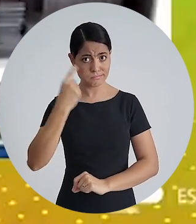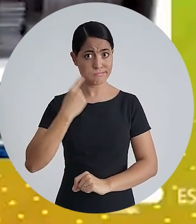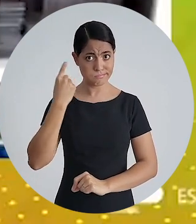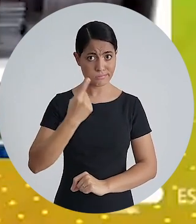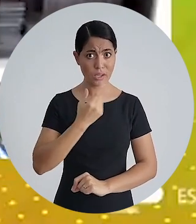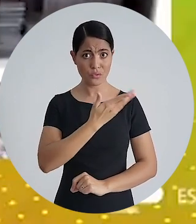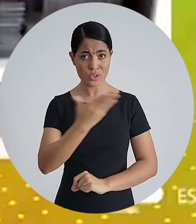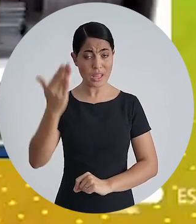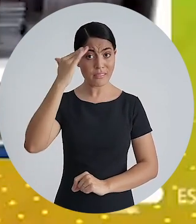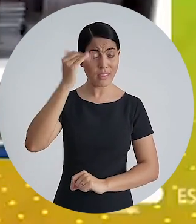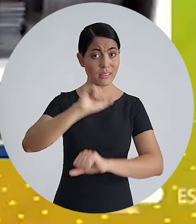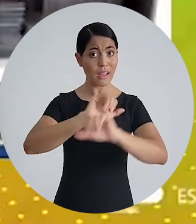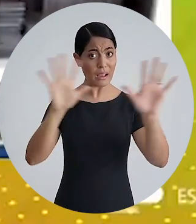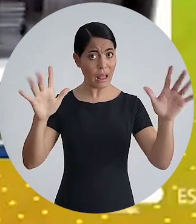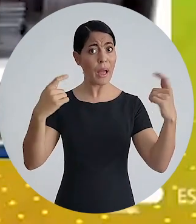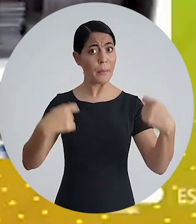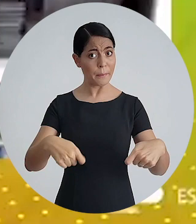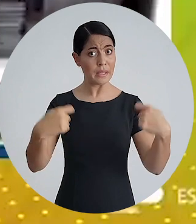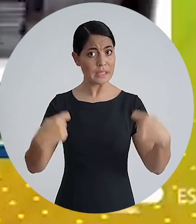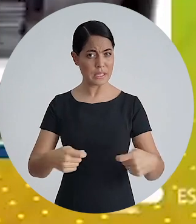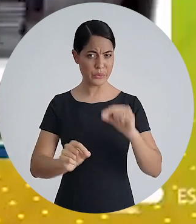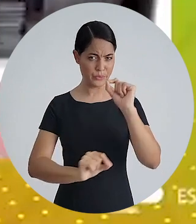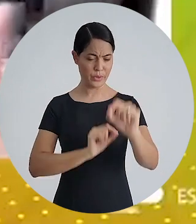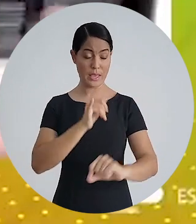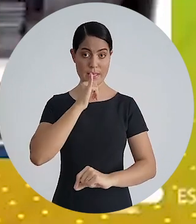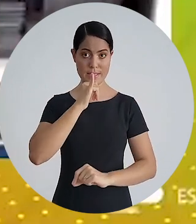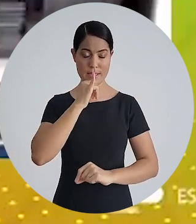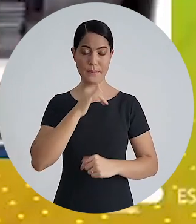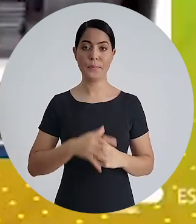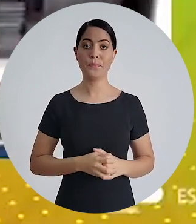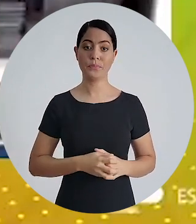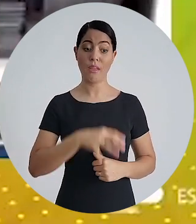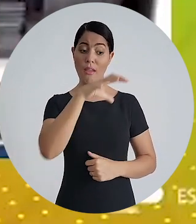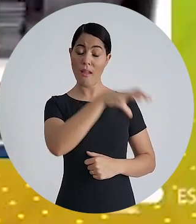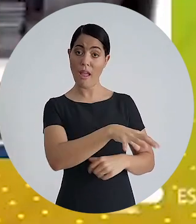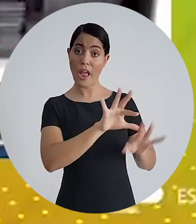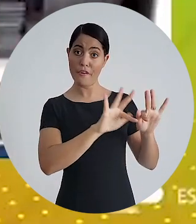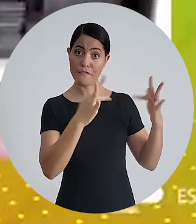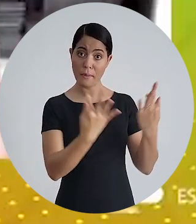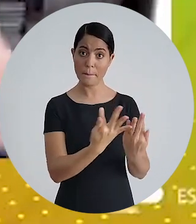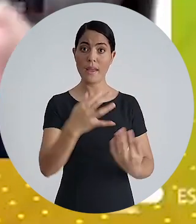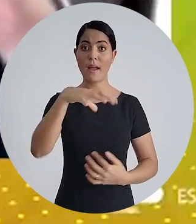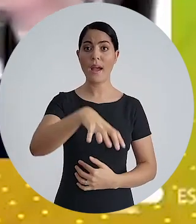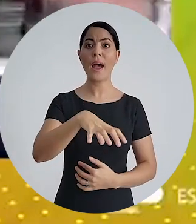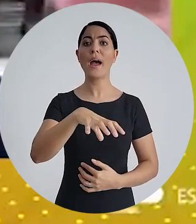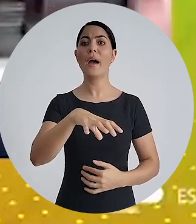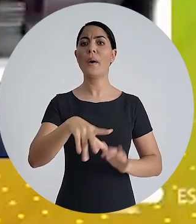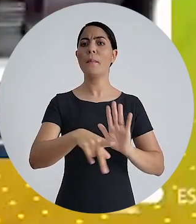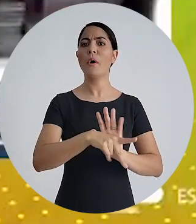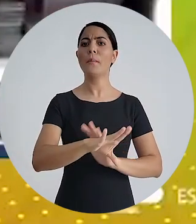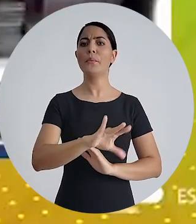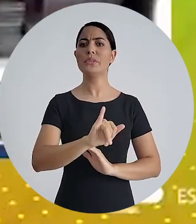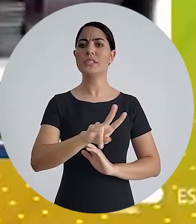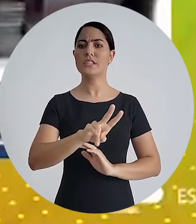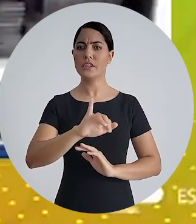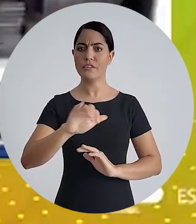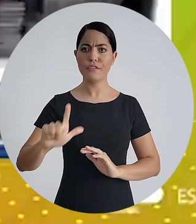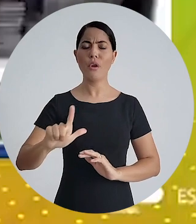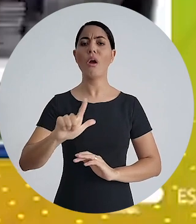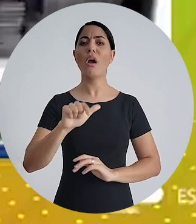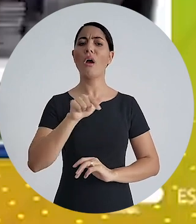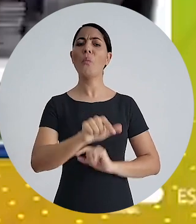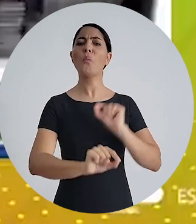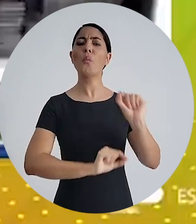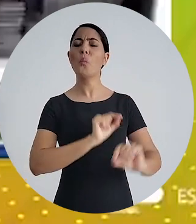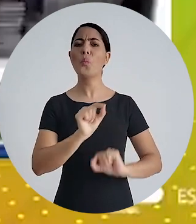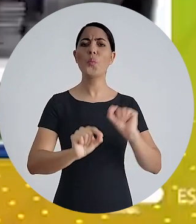advogada, compreender que em muitas situações no foro de família, no foro cível, você pode ter